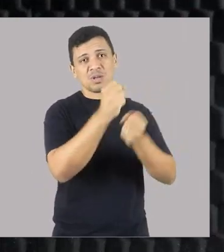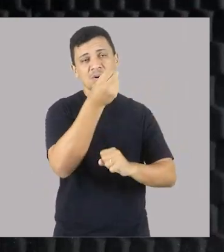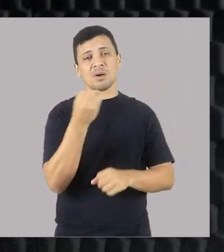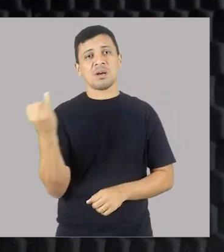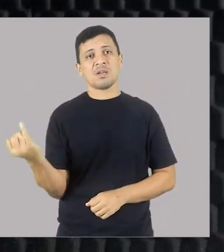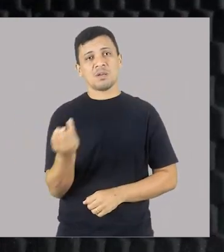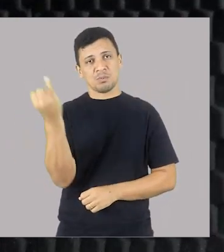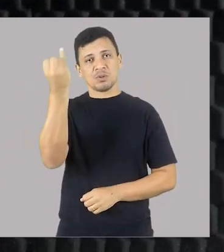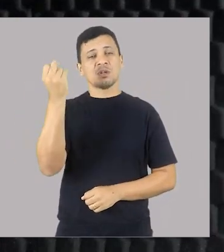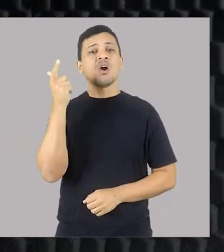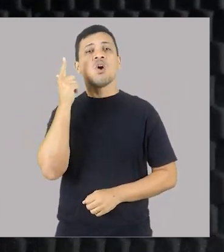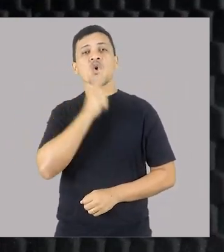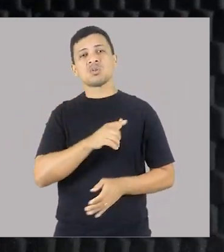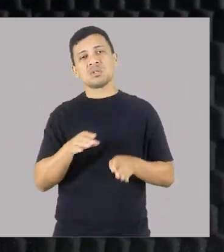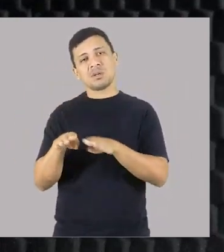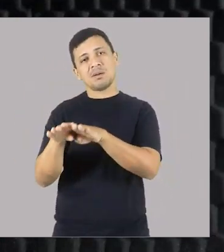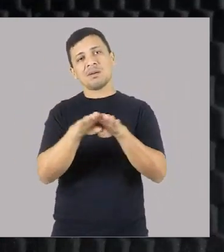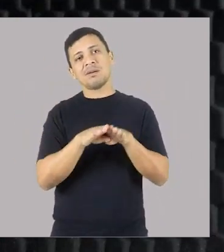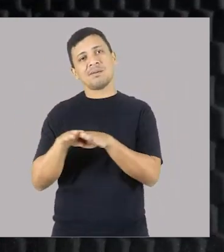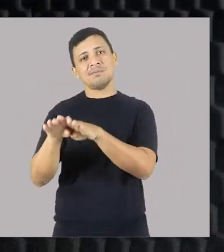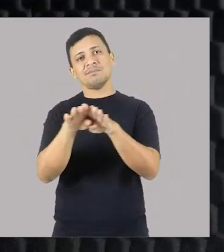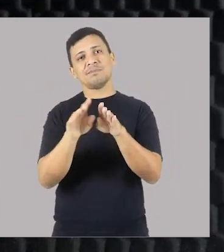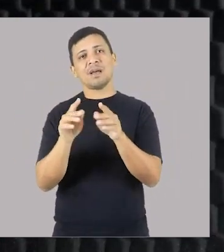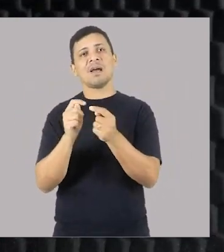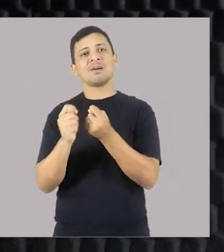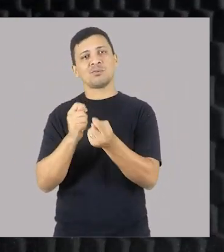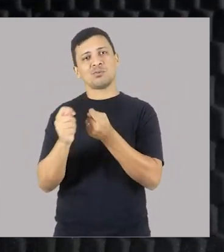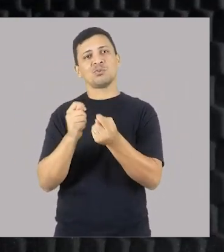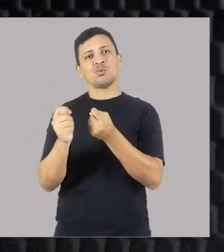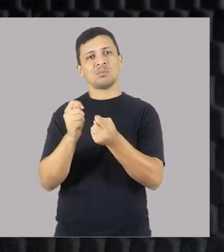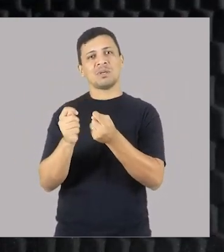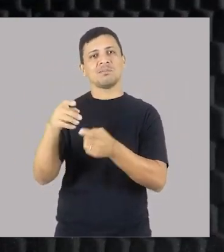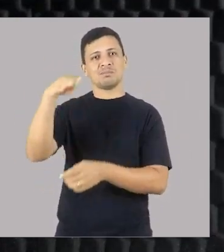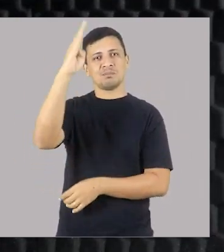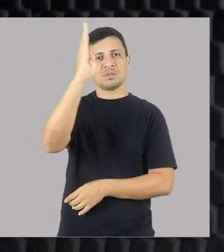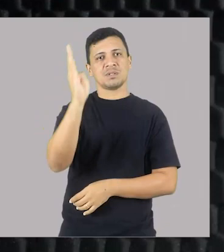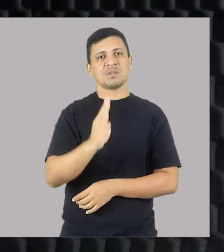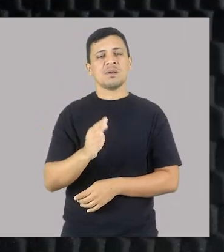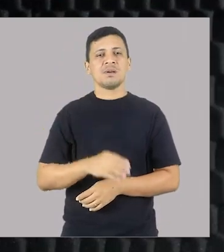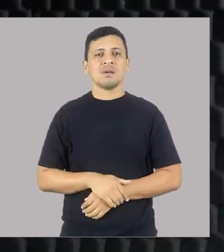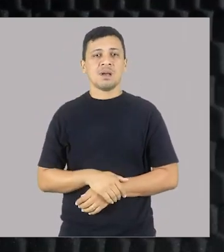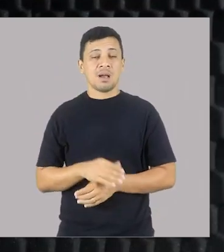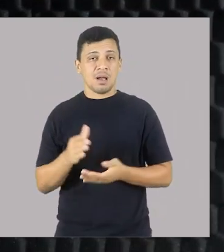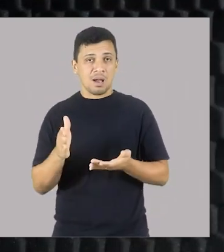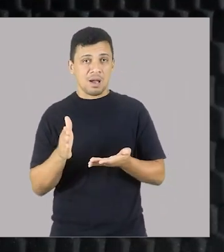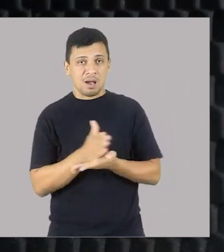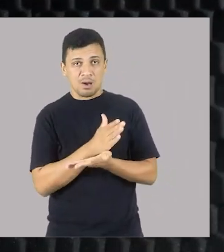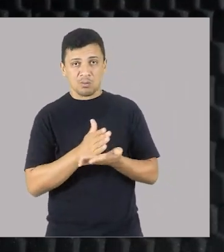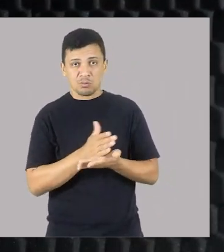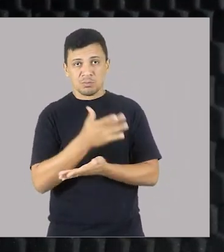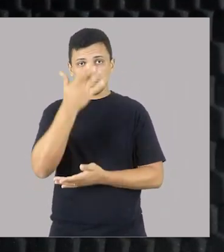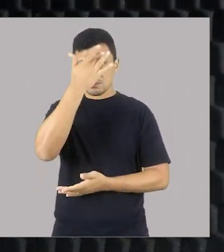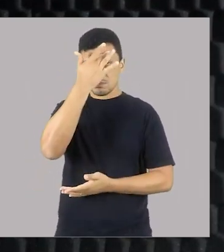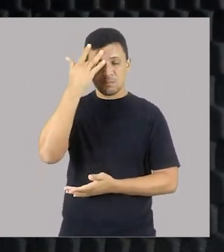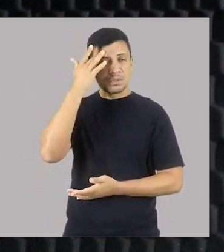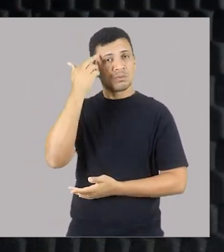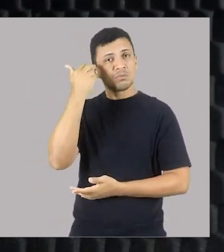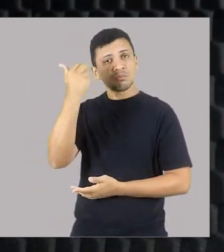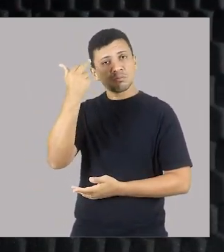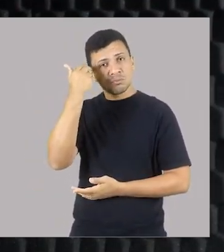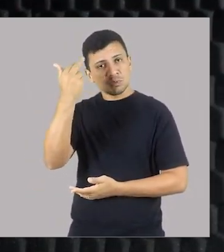equilíbrio da economia nacional. Daí, você observar que alguns historiadores trabalham com a ideia de que existe